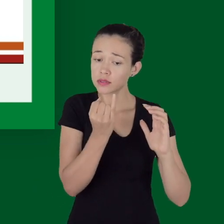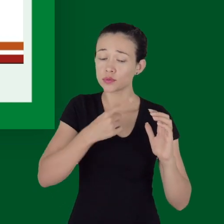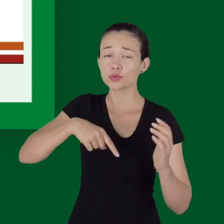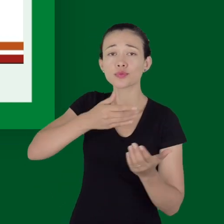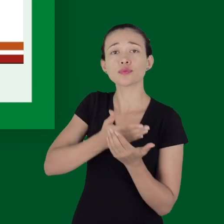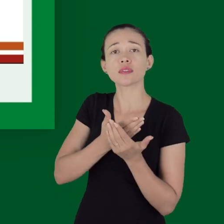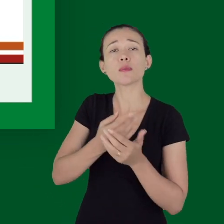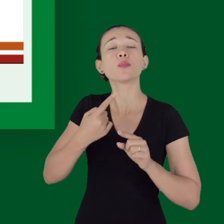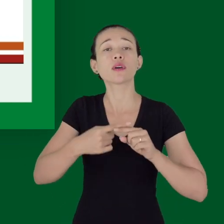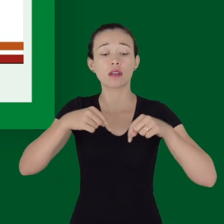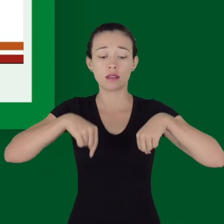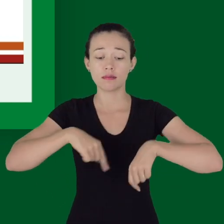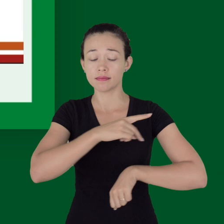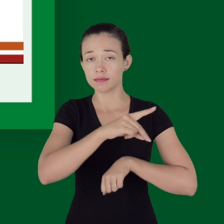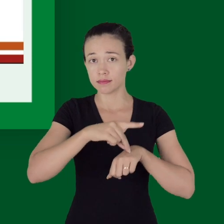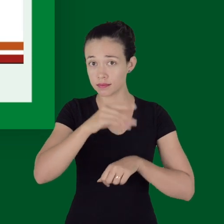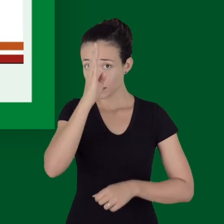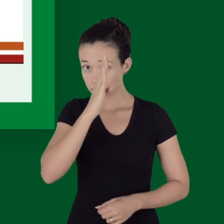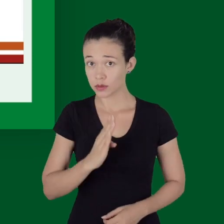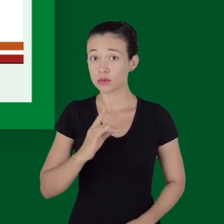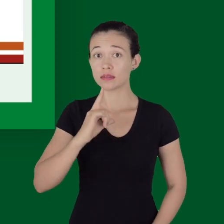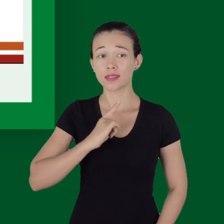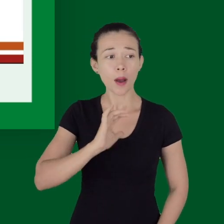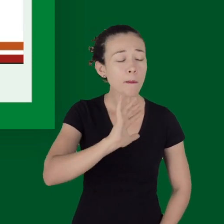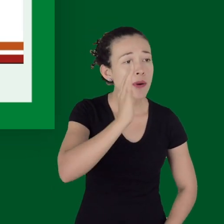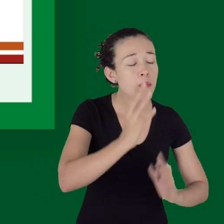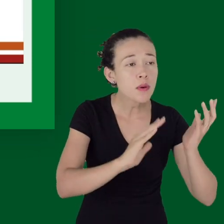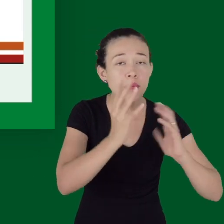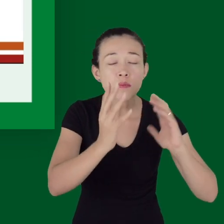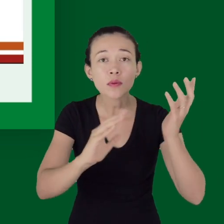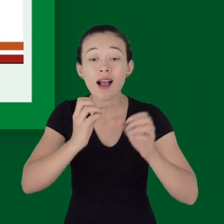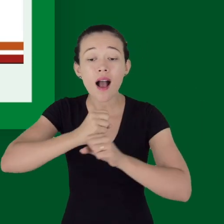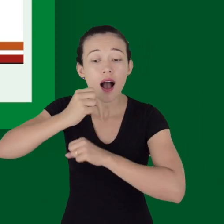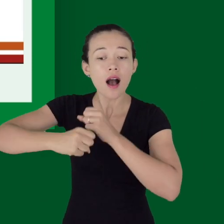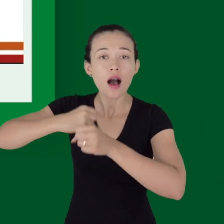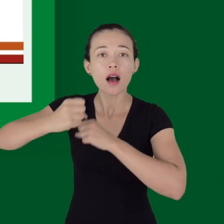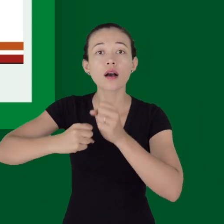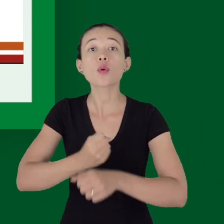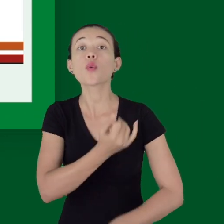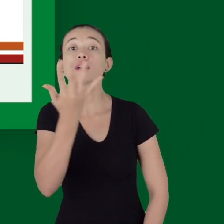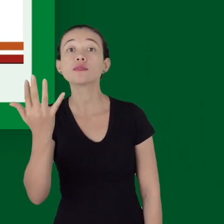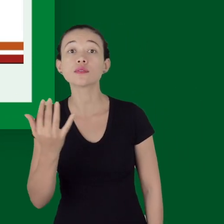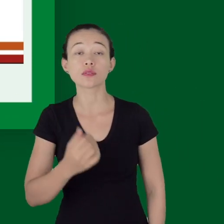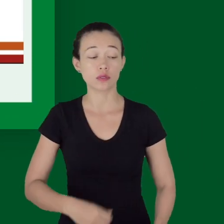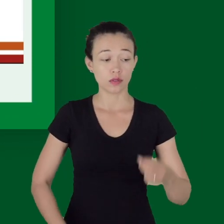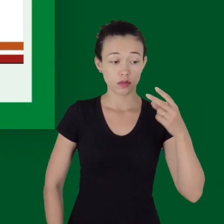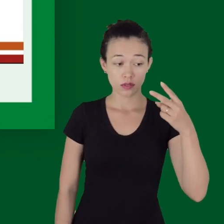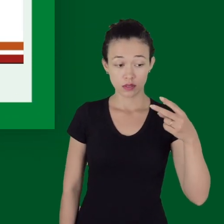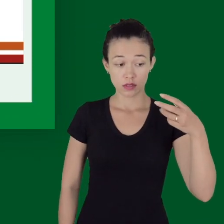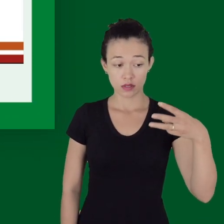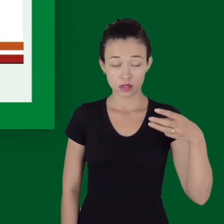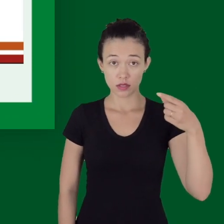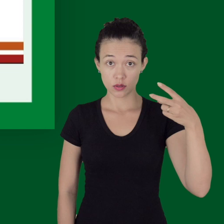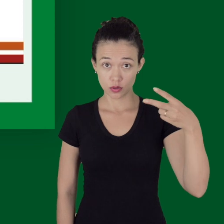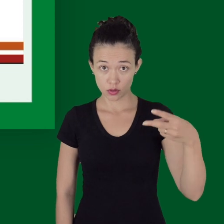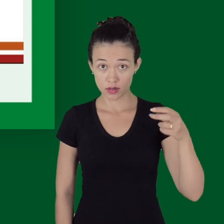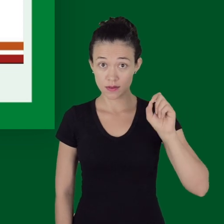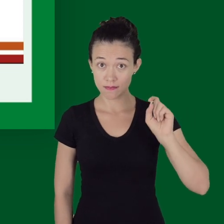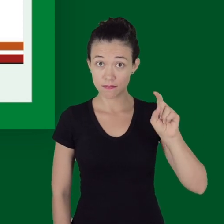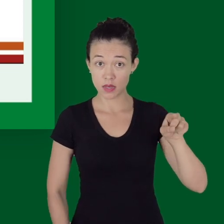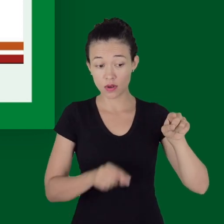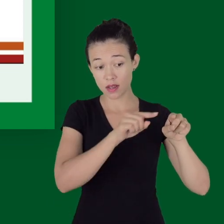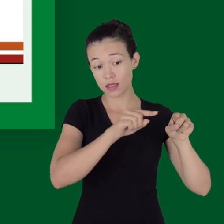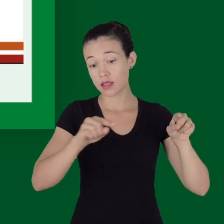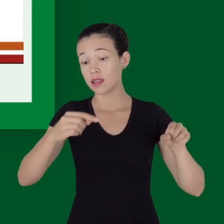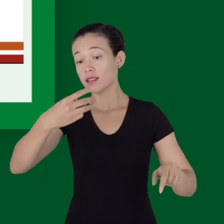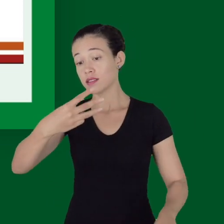no Brasil tem 232 a 344 mil novos casos por ano, que dá mais ou menos 978